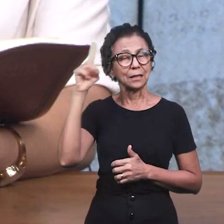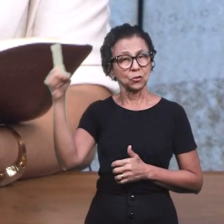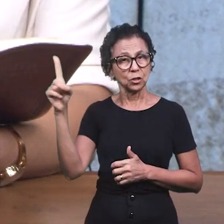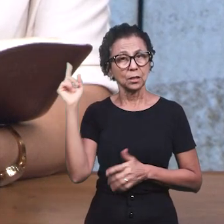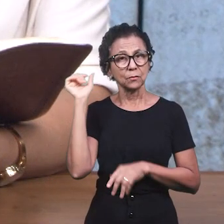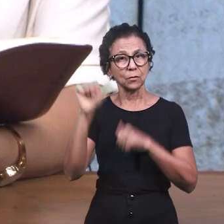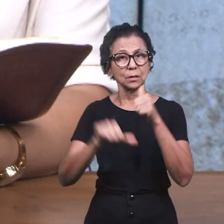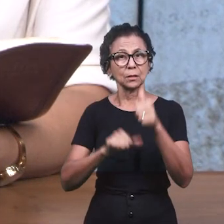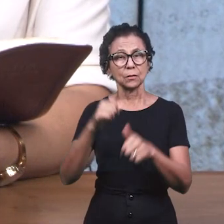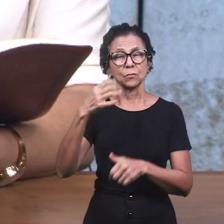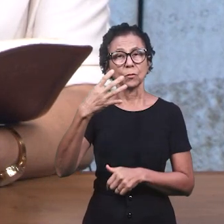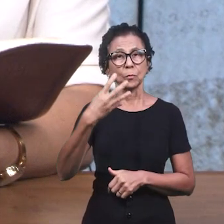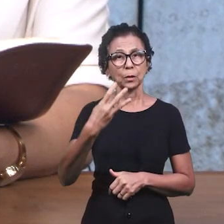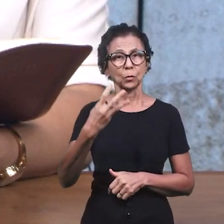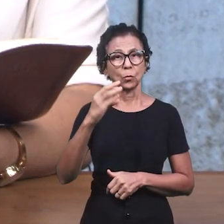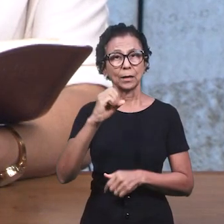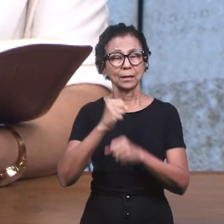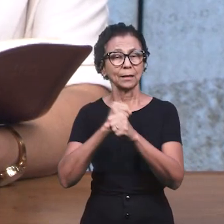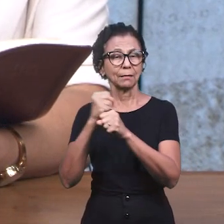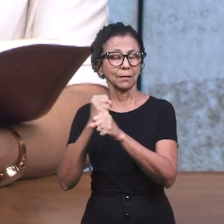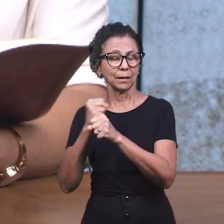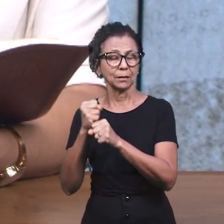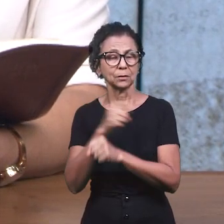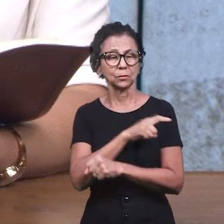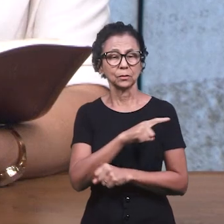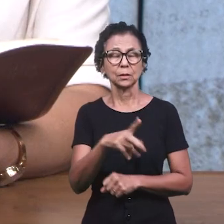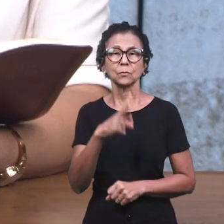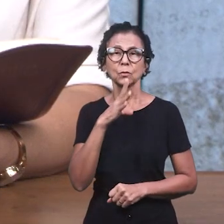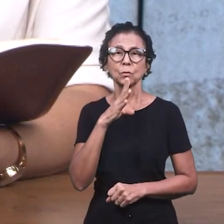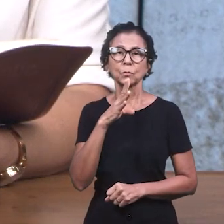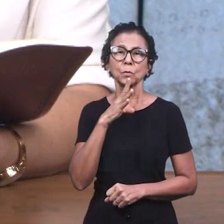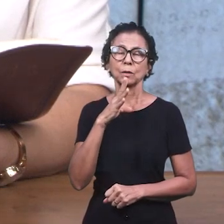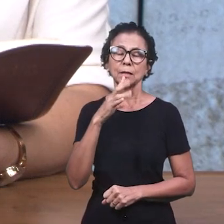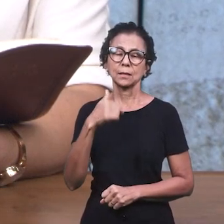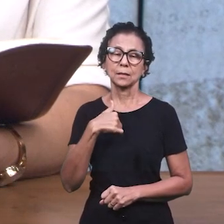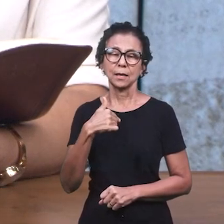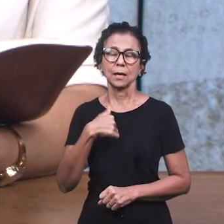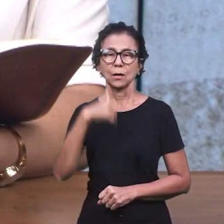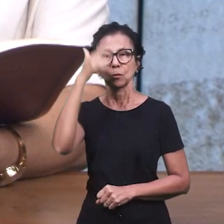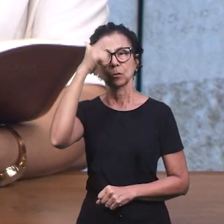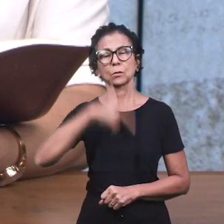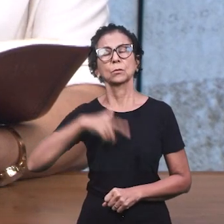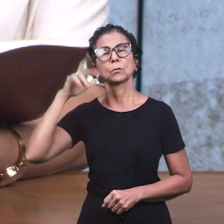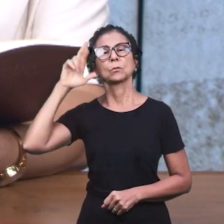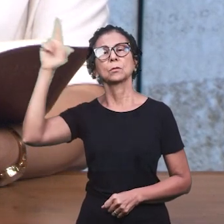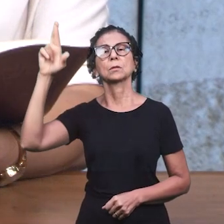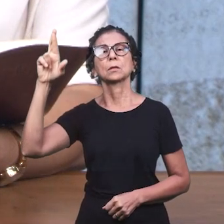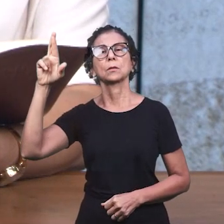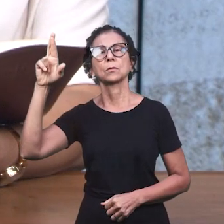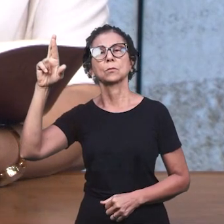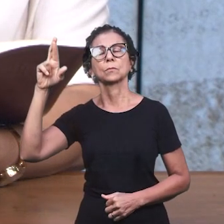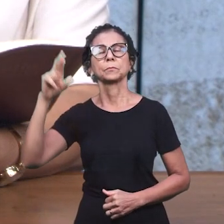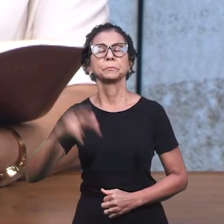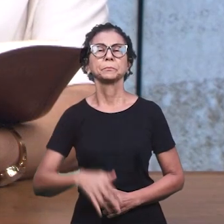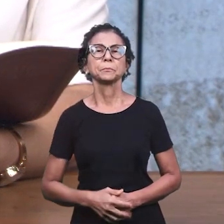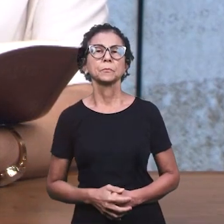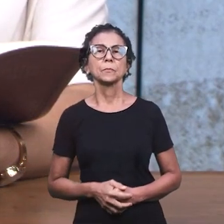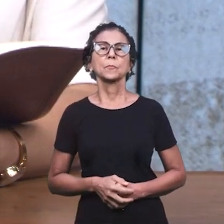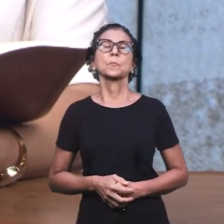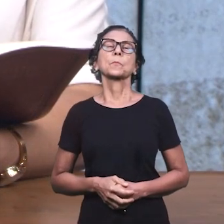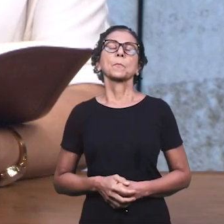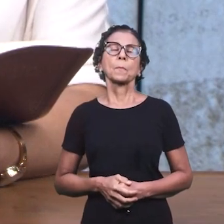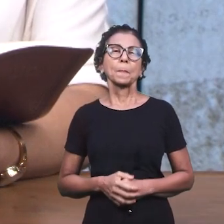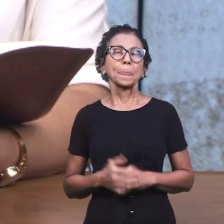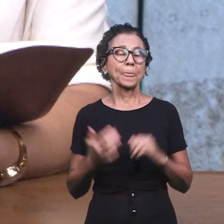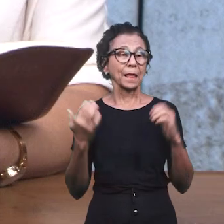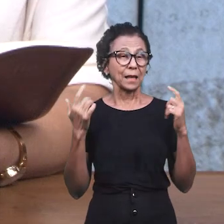e conhecereis o meu apartamento. Eu, o Senhor, falei, e assim farei a toda esta